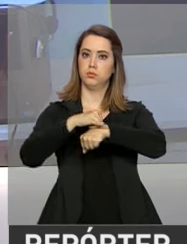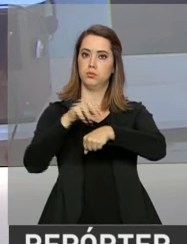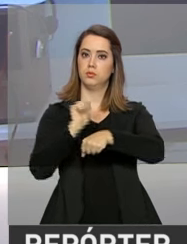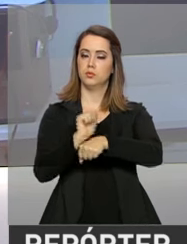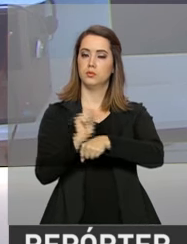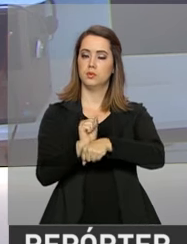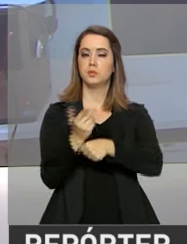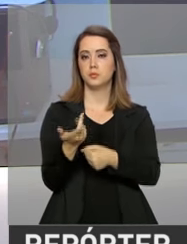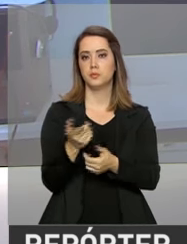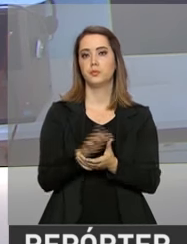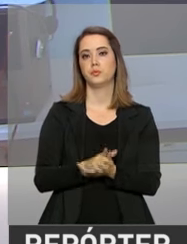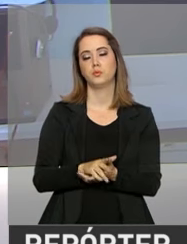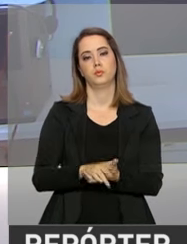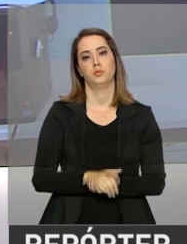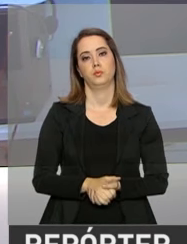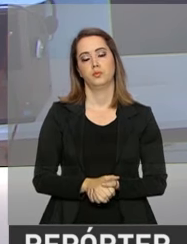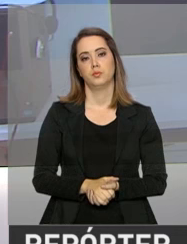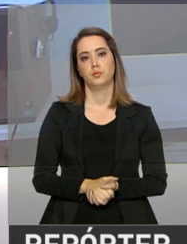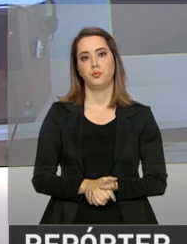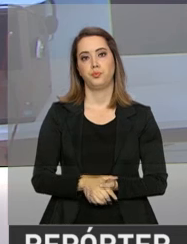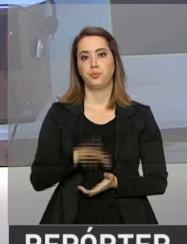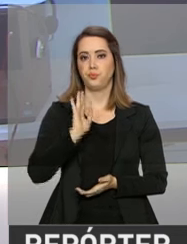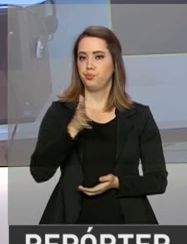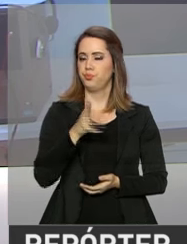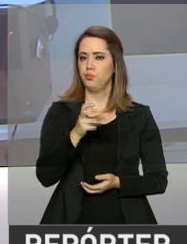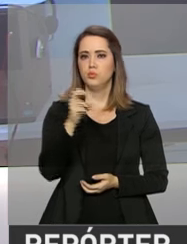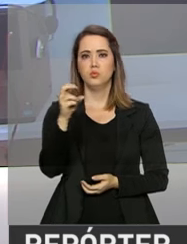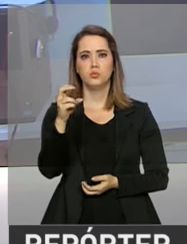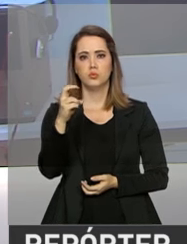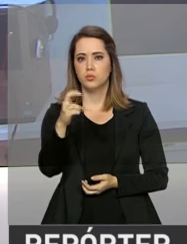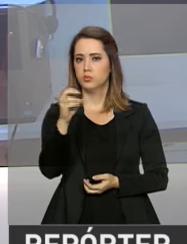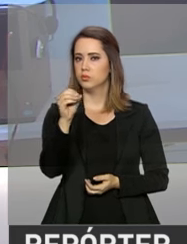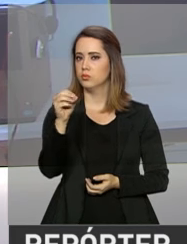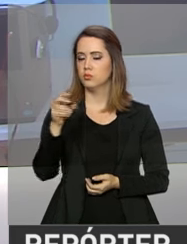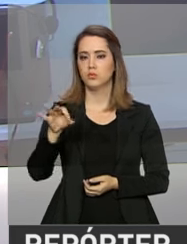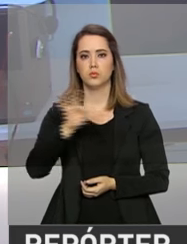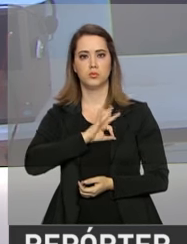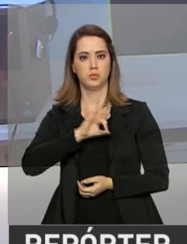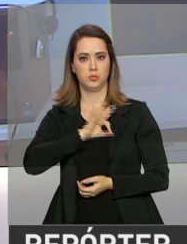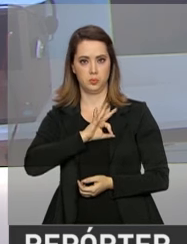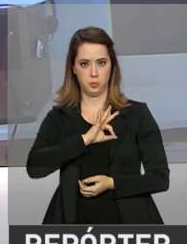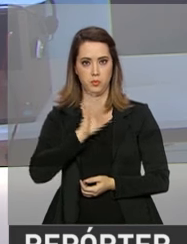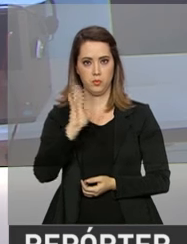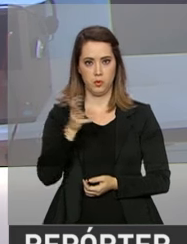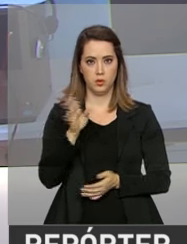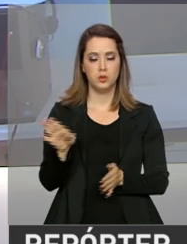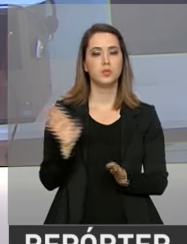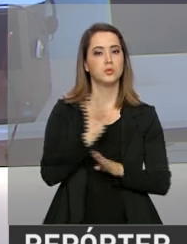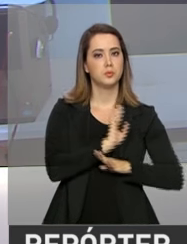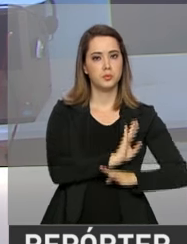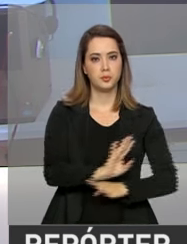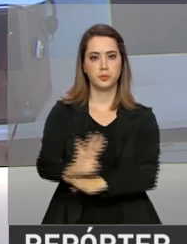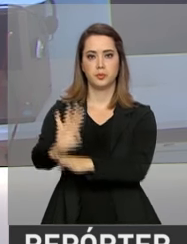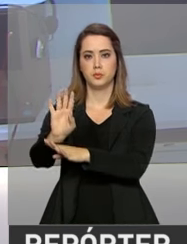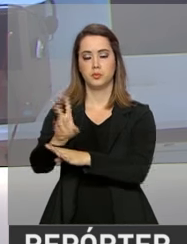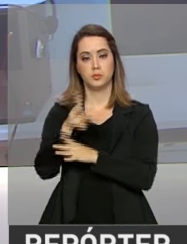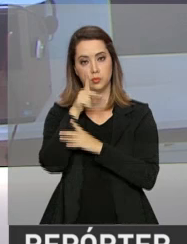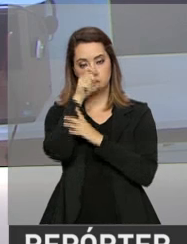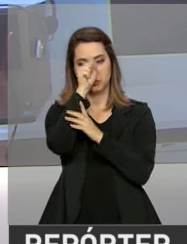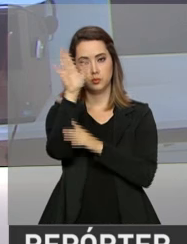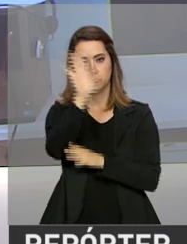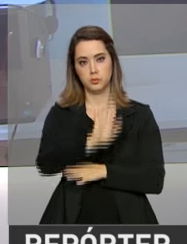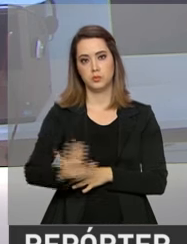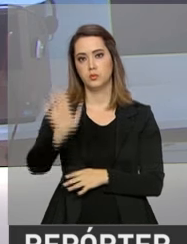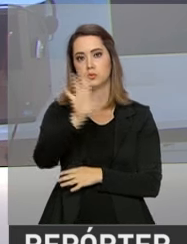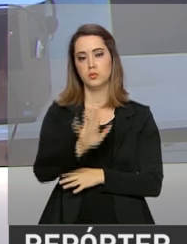e já estão no rio de janeiro mais 500 policiais que vão reforçar o efetivo da força nacional durante os jogos olímpicos